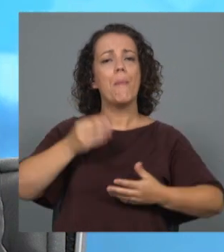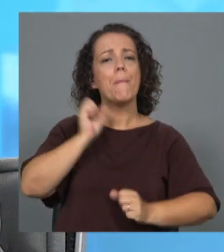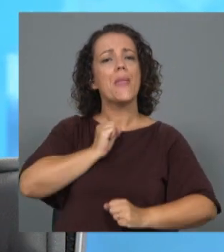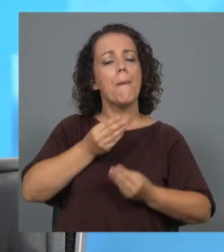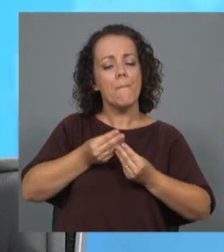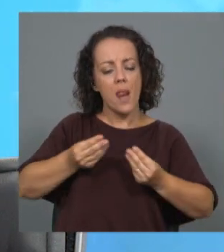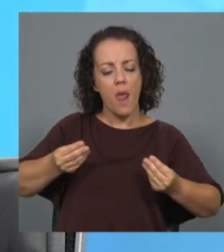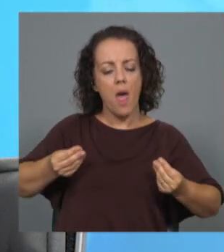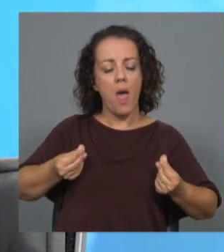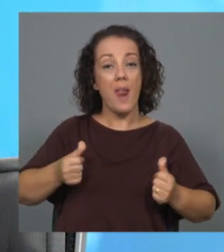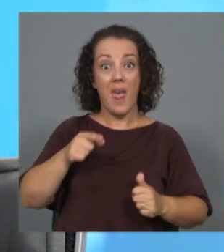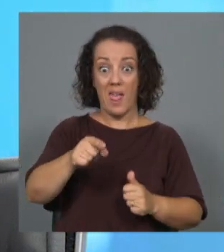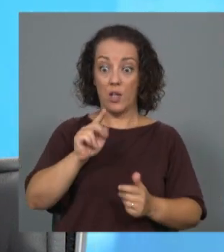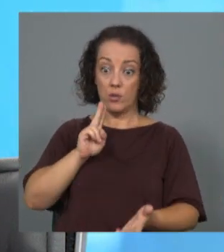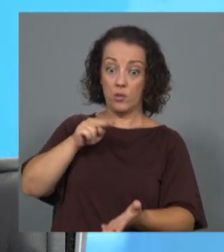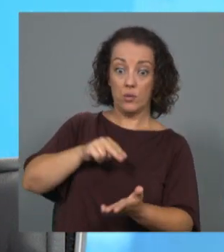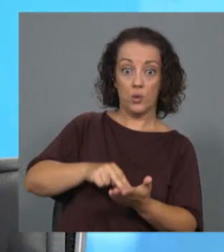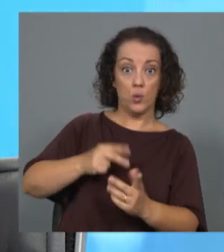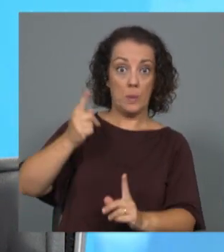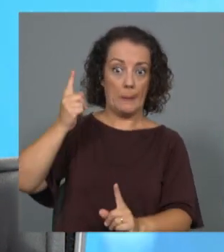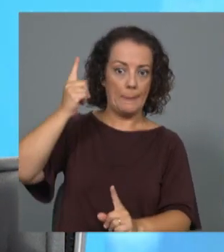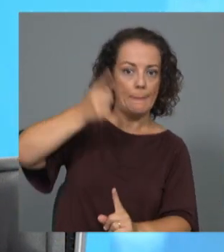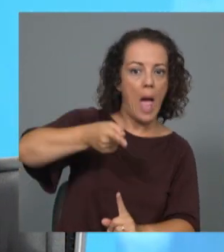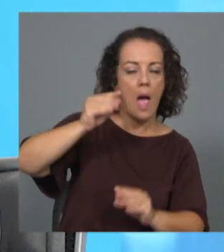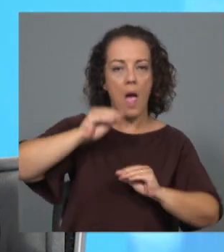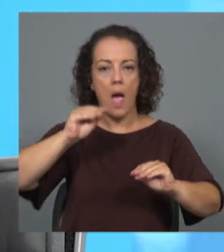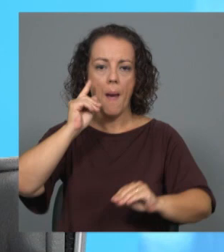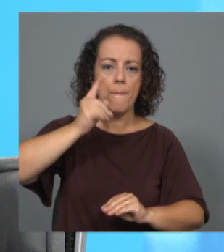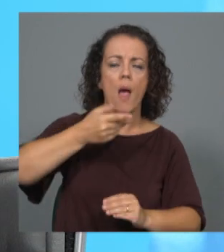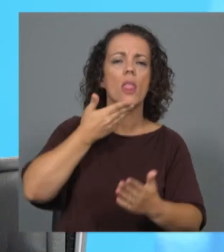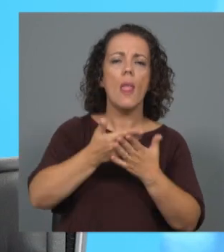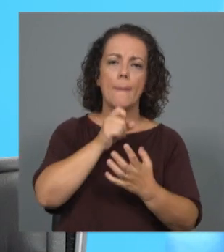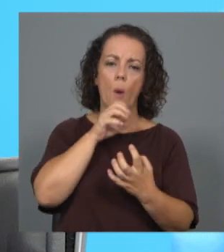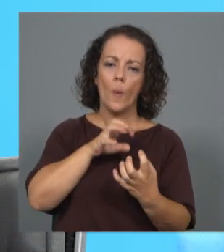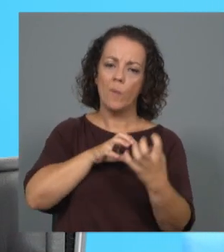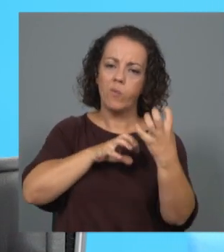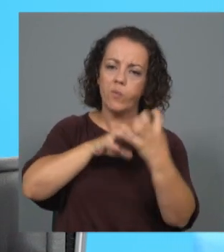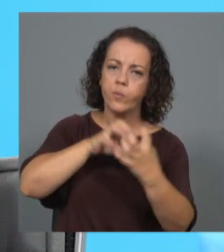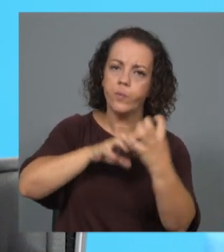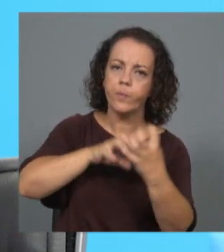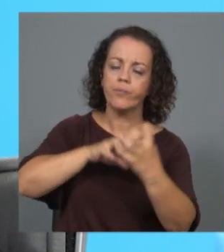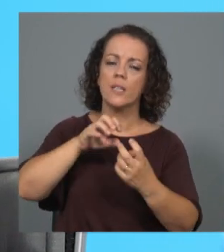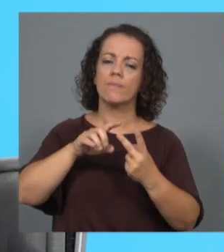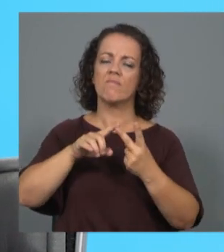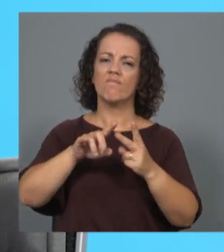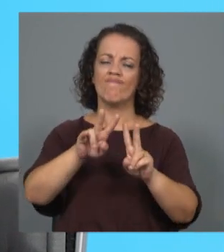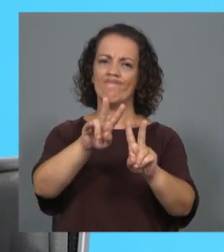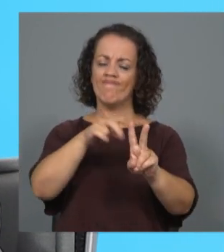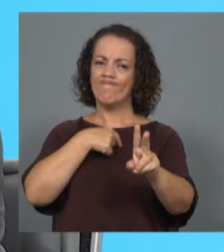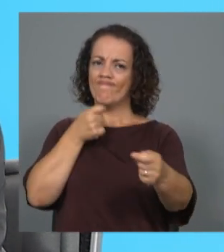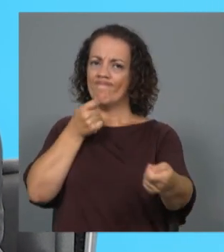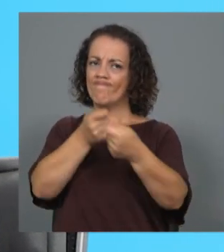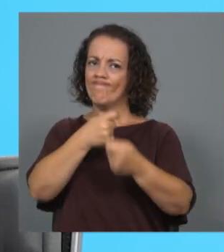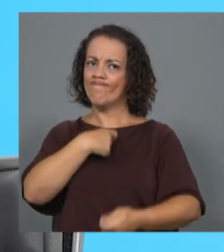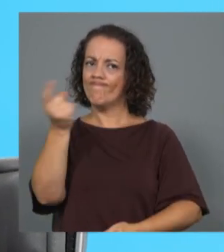provocar crispações e afastamento, pode criar repulsa. Ou